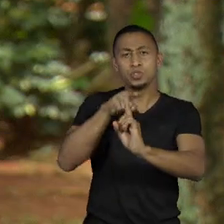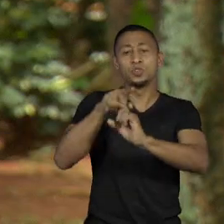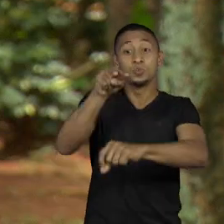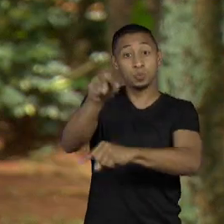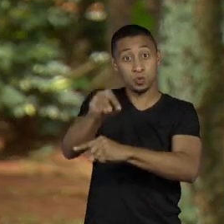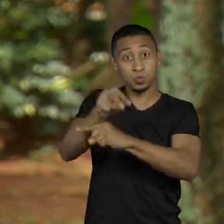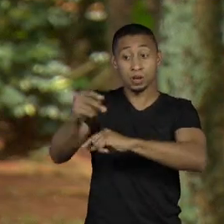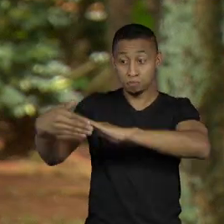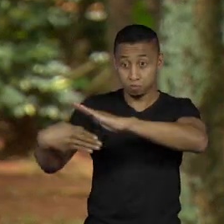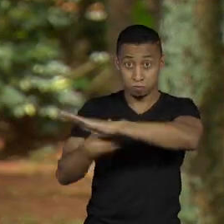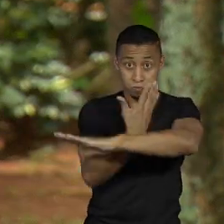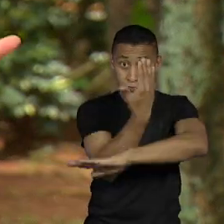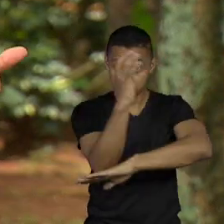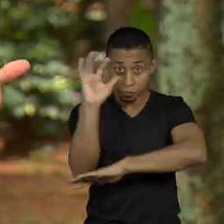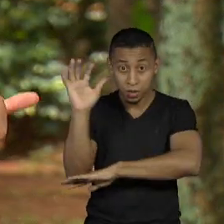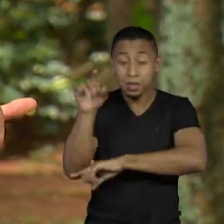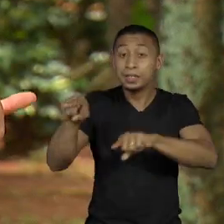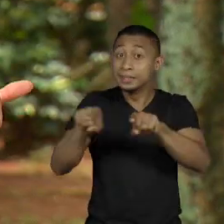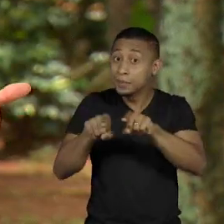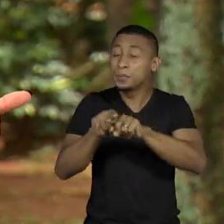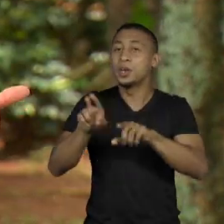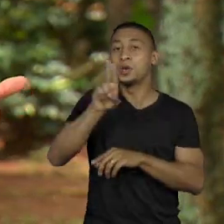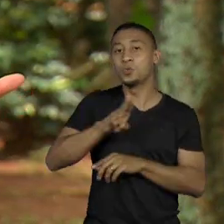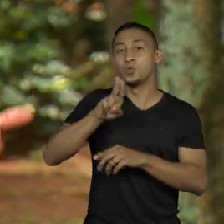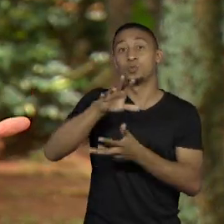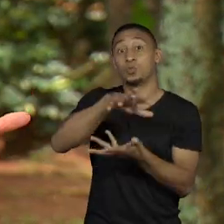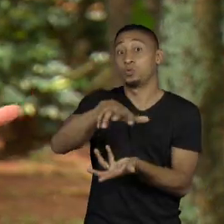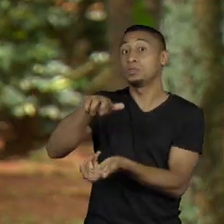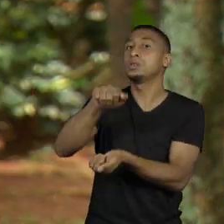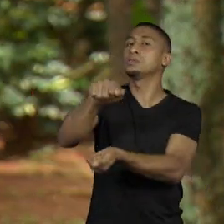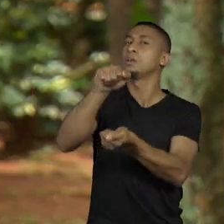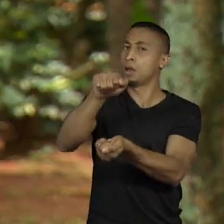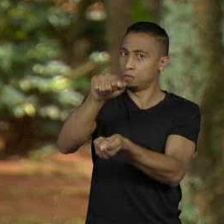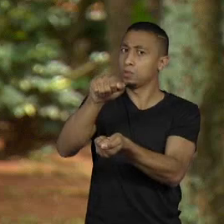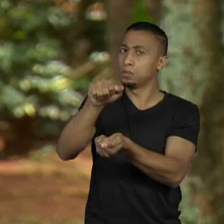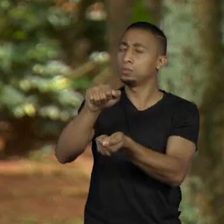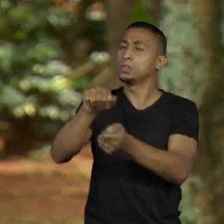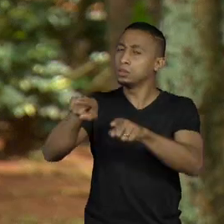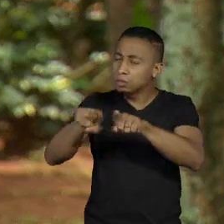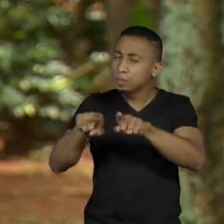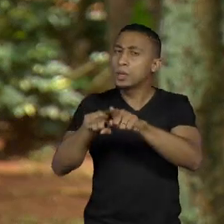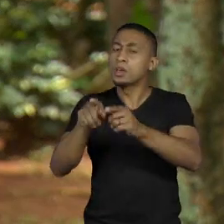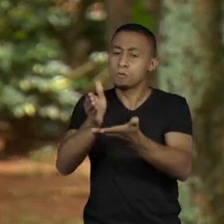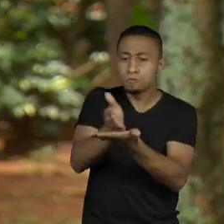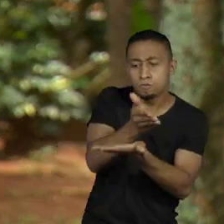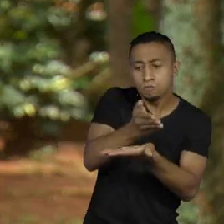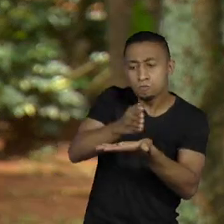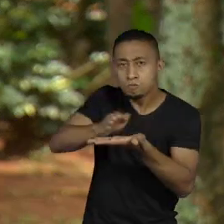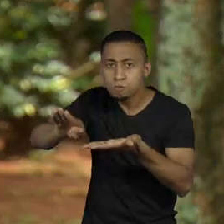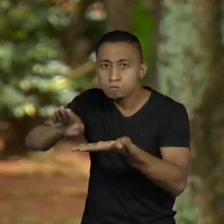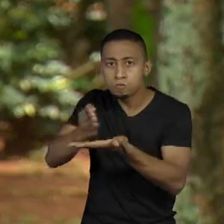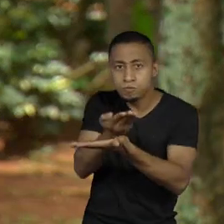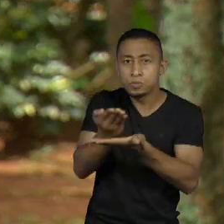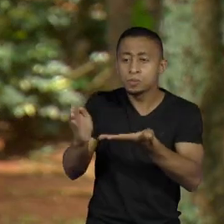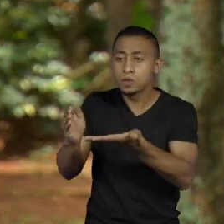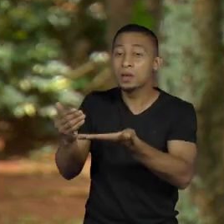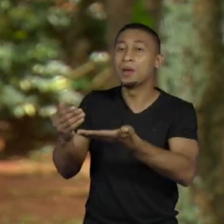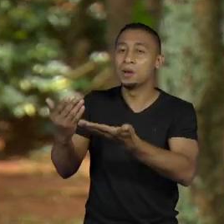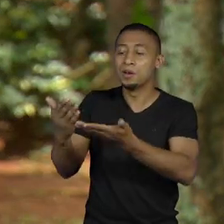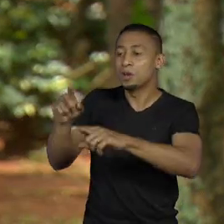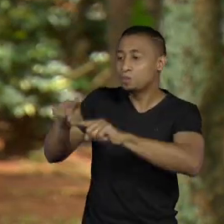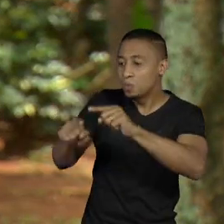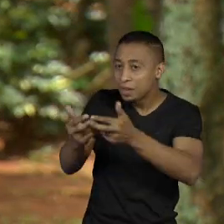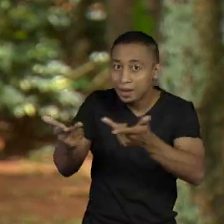da biodiversidade, mas ao uso sustentável dela e à repartição equitativa dos benefícios que